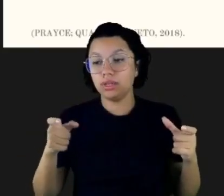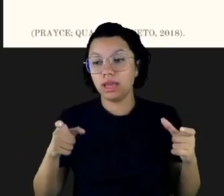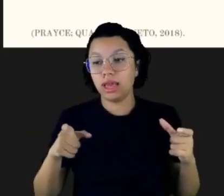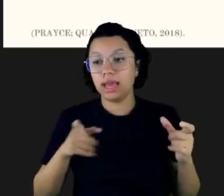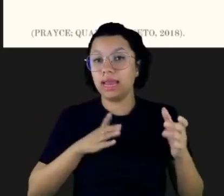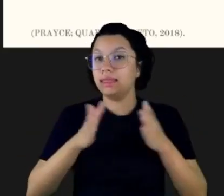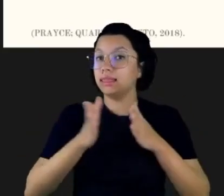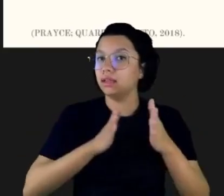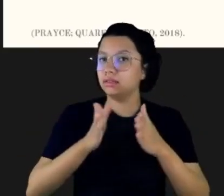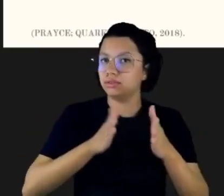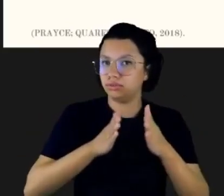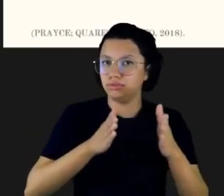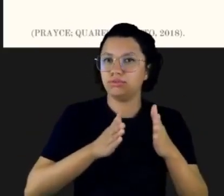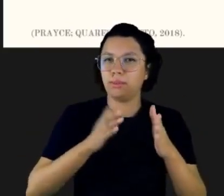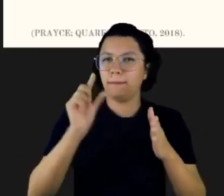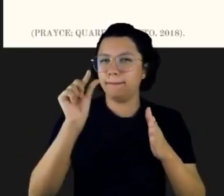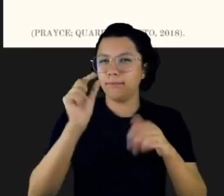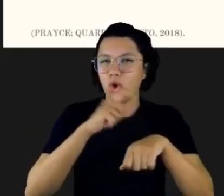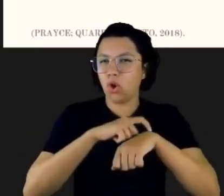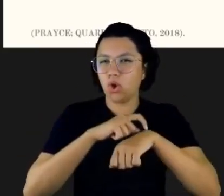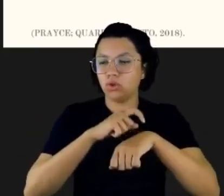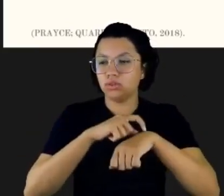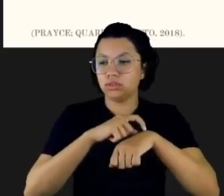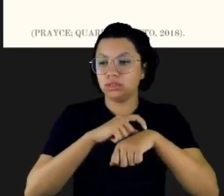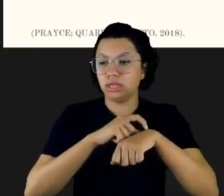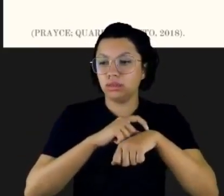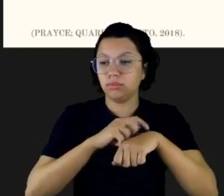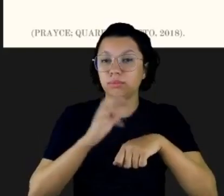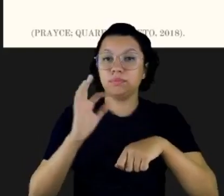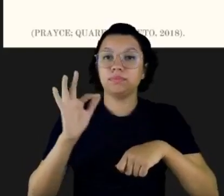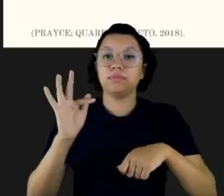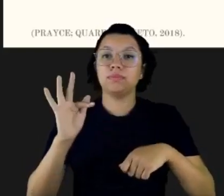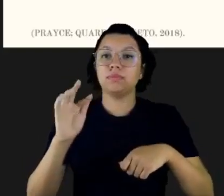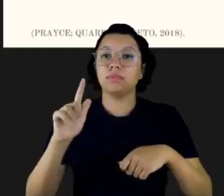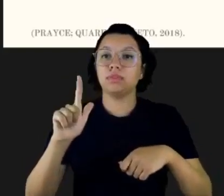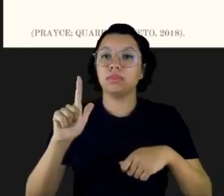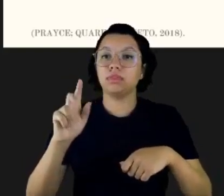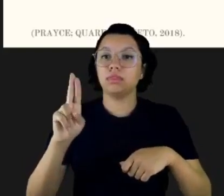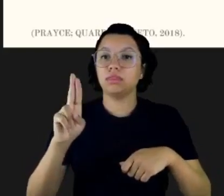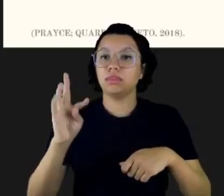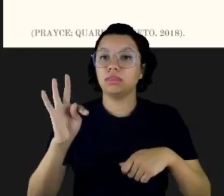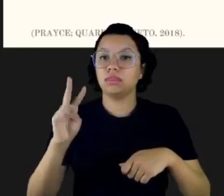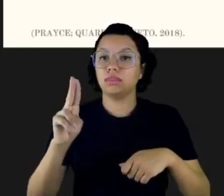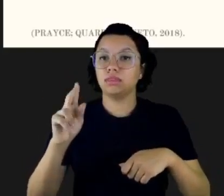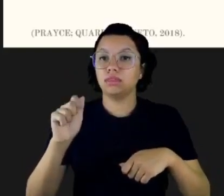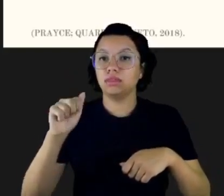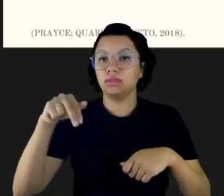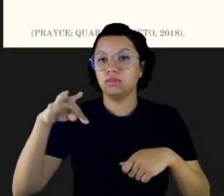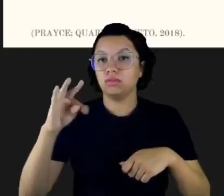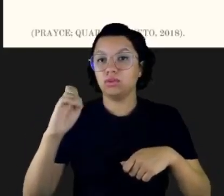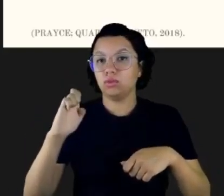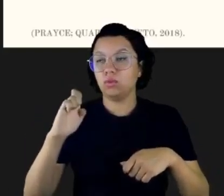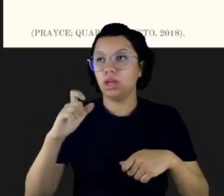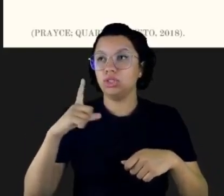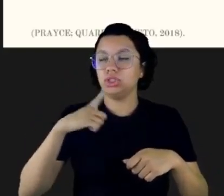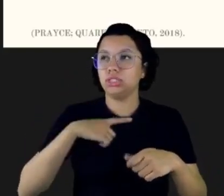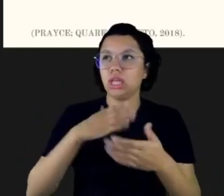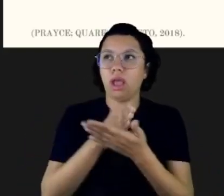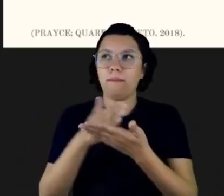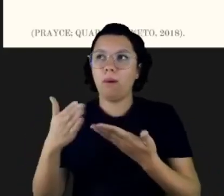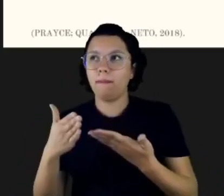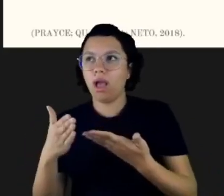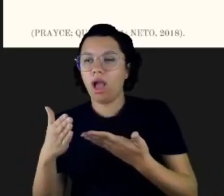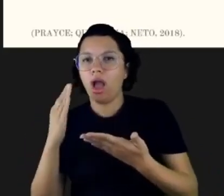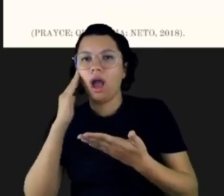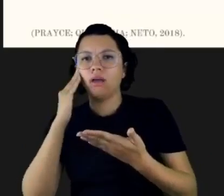transitório, ele é flutuante, ou seja, o idoso ele tem momentos de delírio, momentos de lucidez. Momentos de